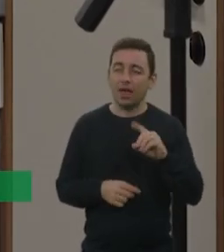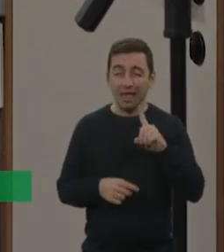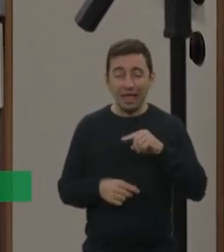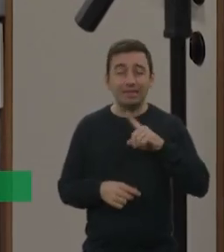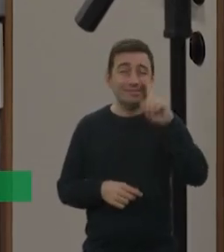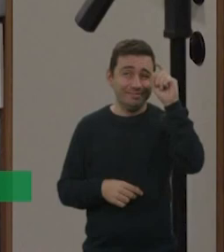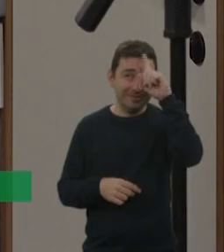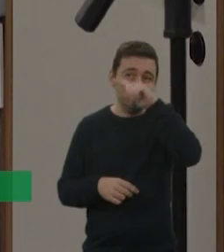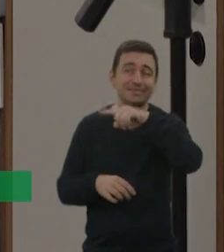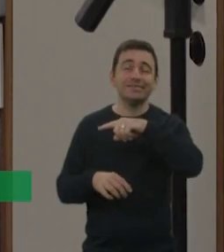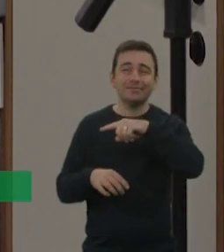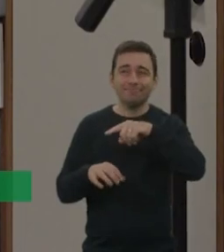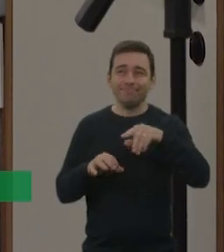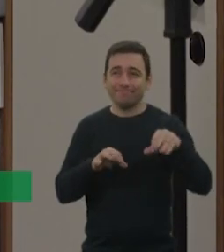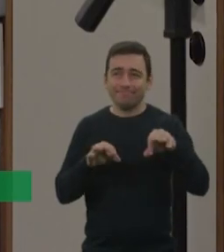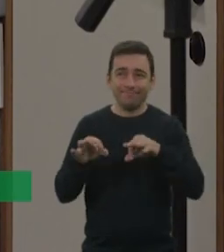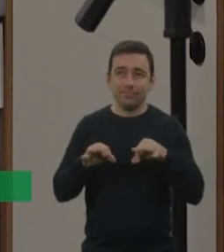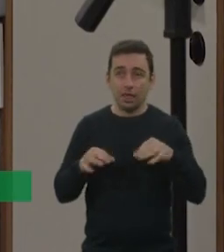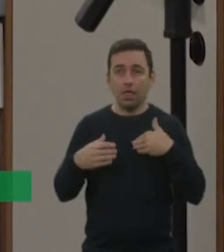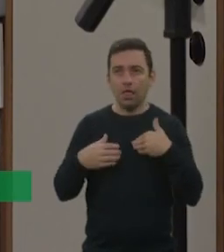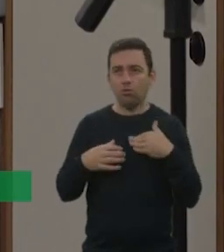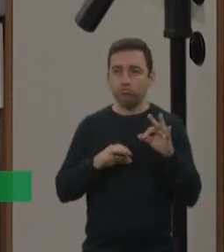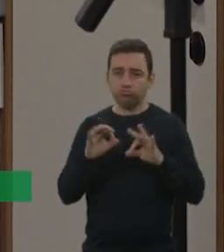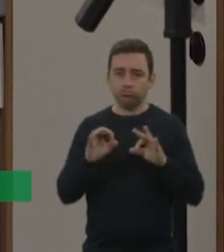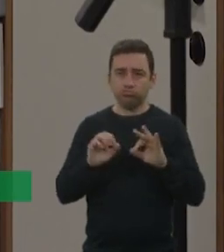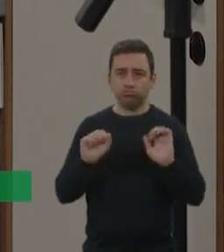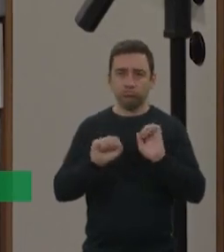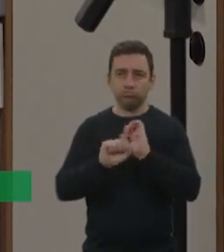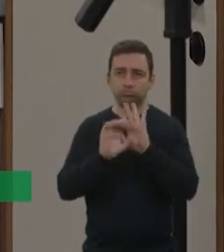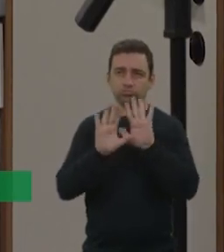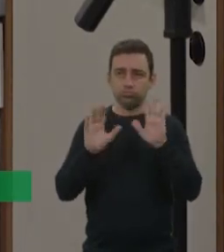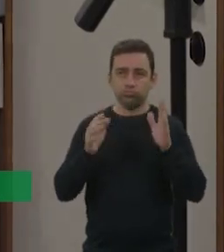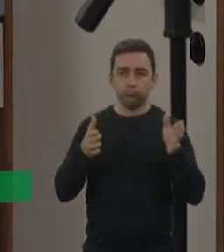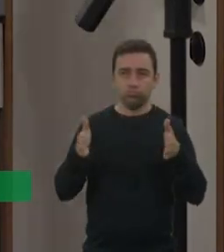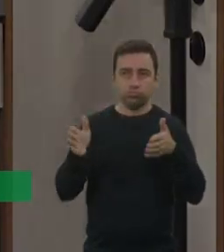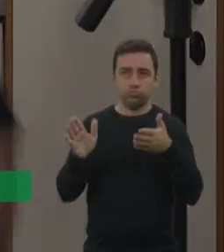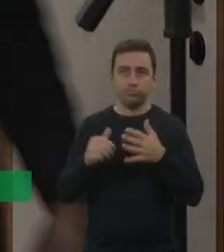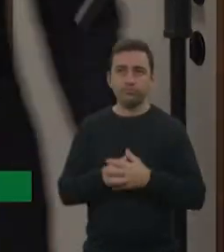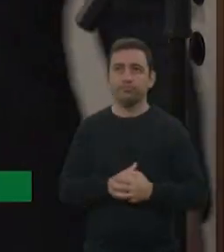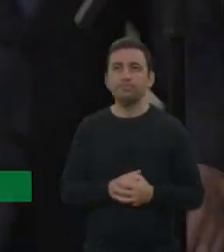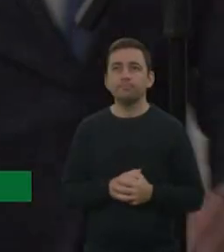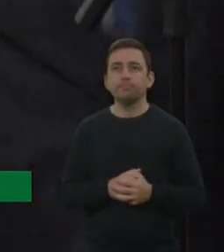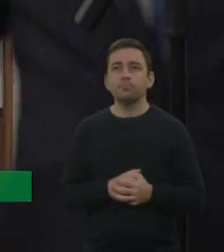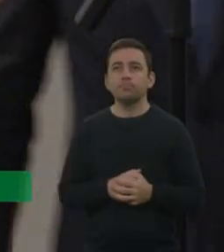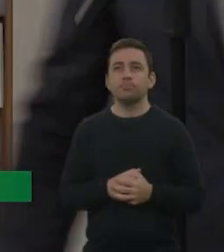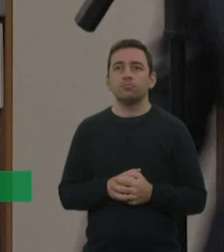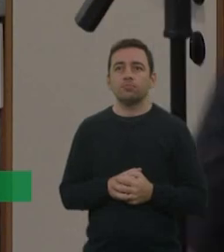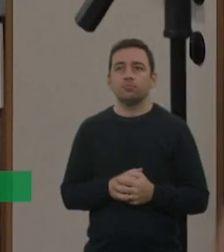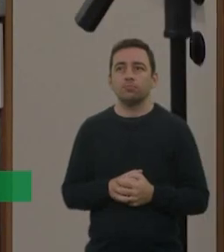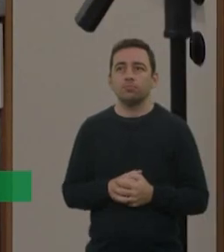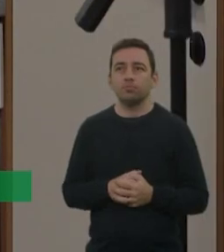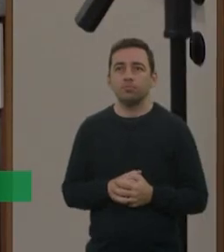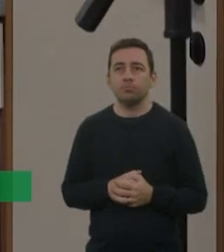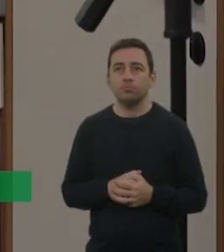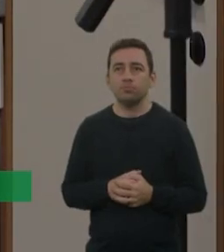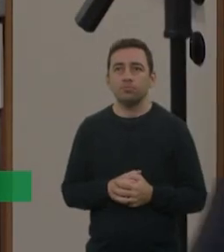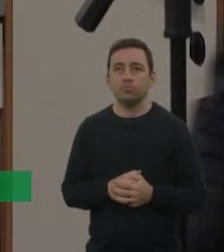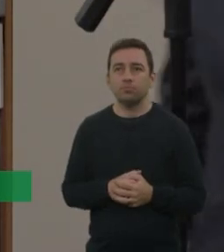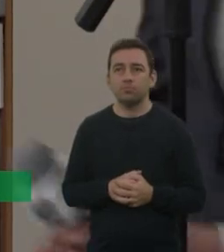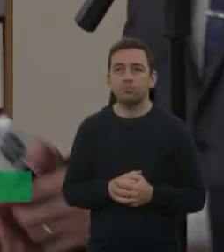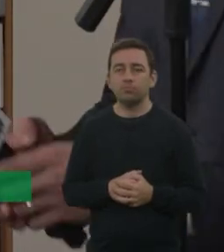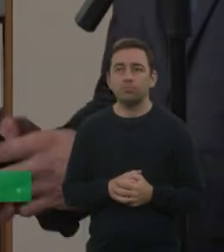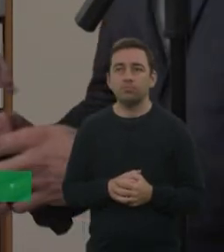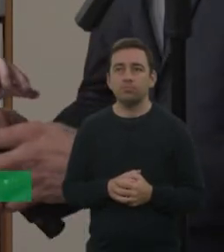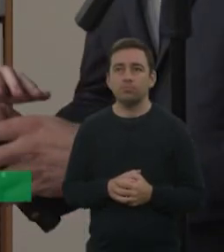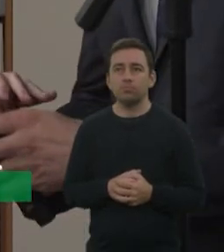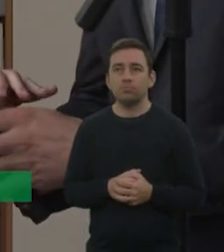né? Mas deixei de uma forma muito... Melhor aqui? Eu posso pegar esse aqui? Que aí eu fico